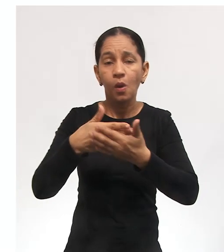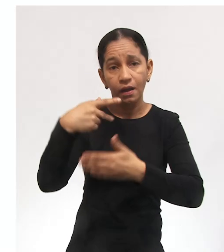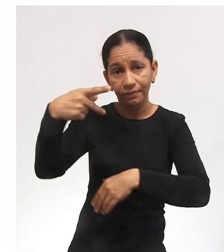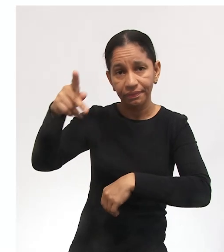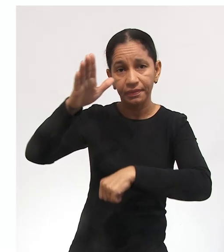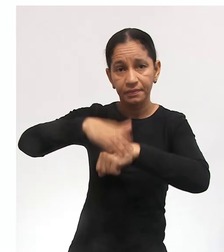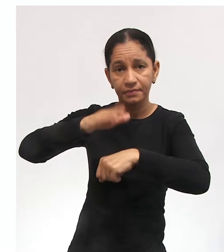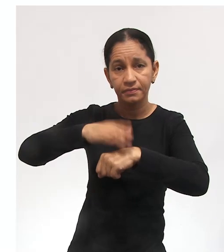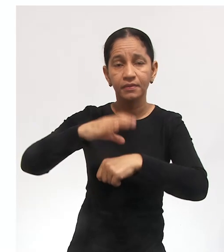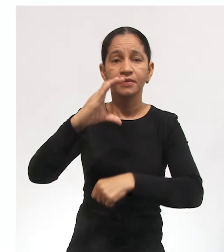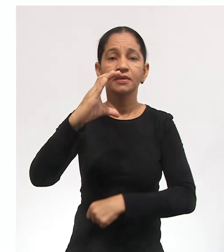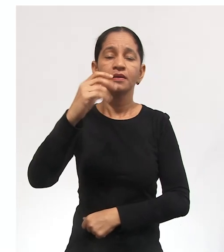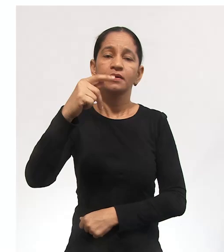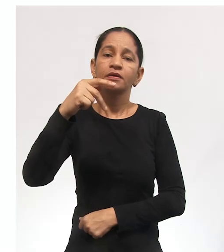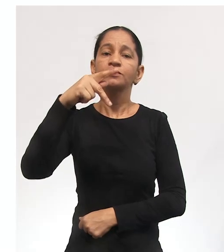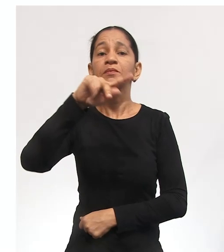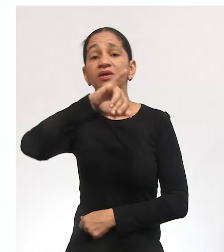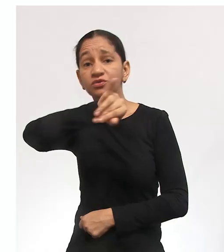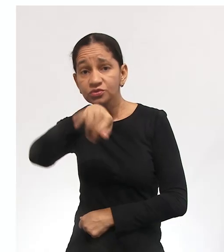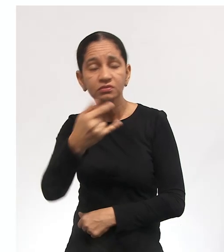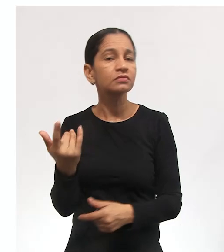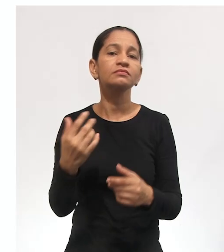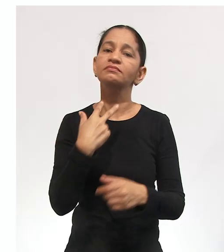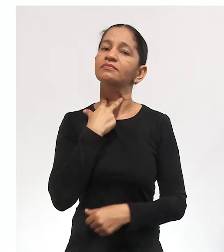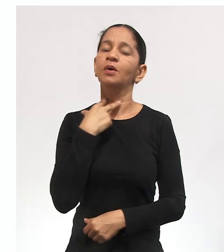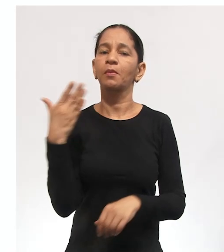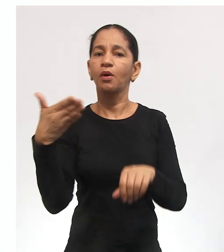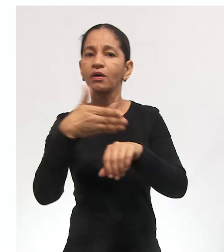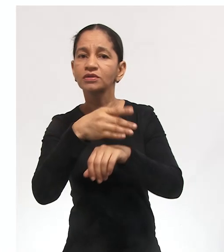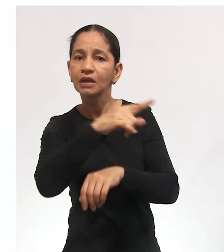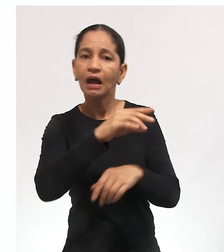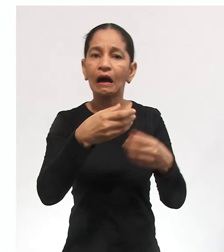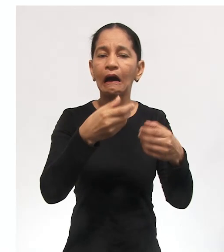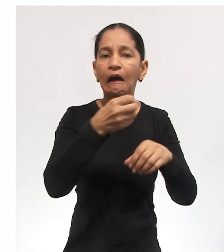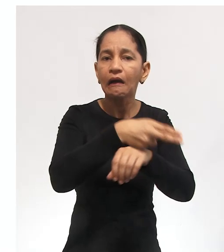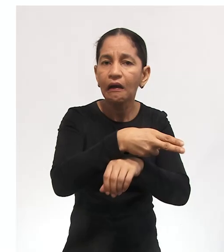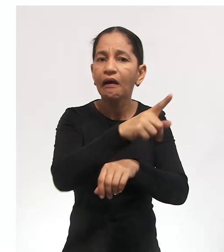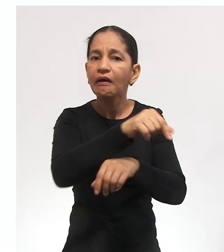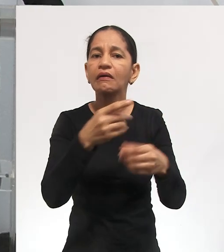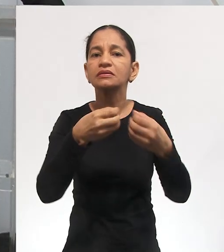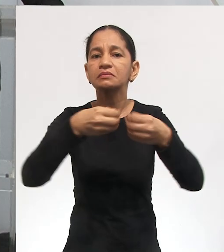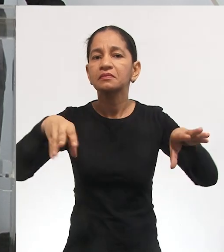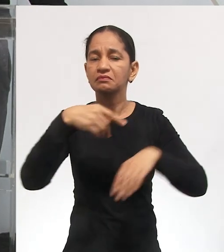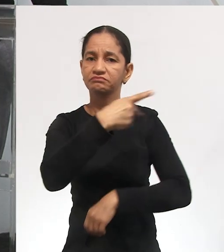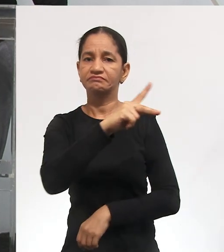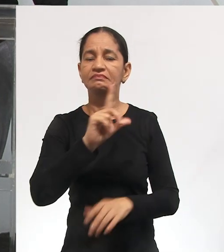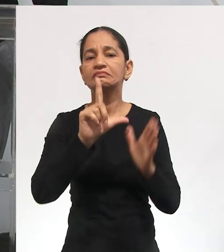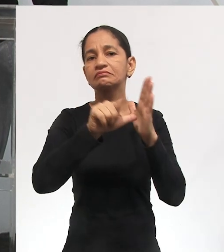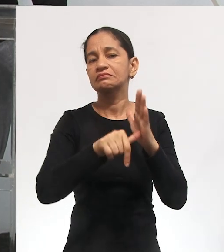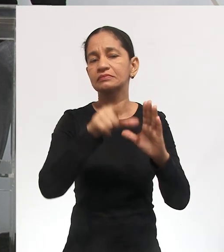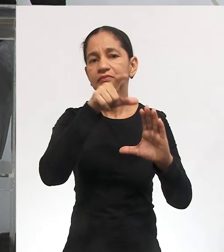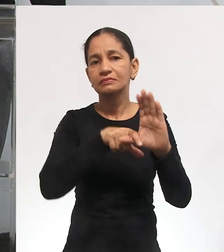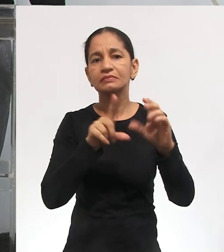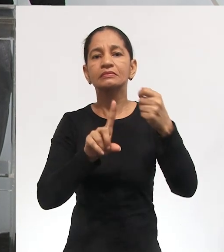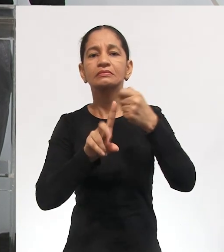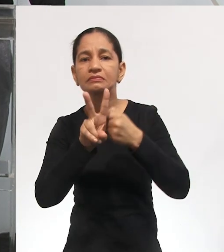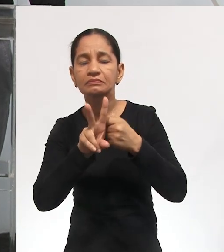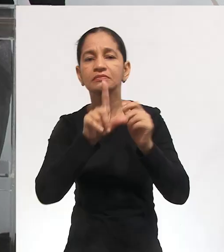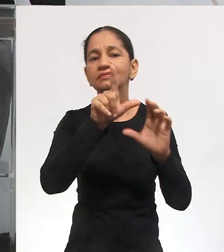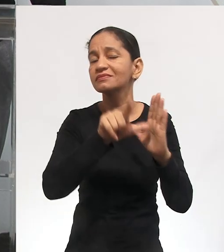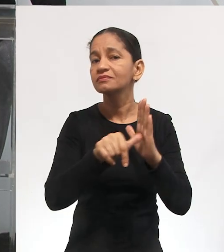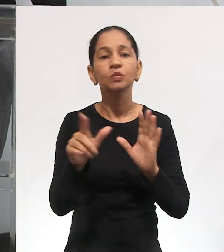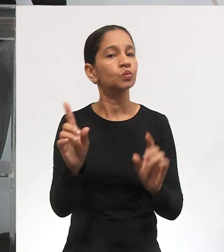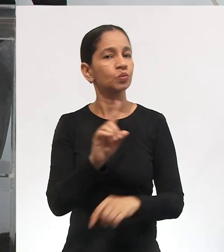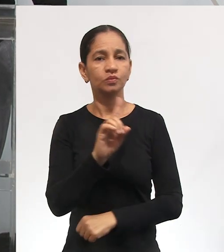estrutura jurídica da empresa não afetará os direitos adquiridos por seus empregados. Essa sucessão trabalhista impõe